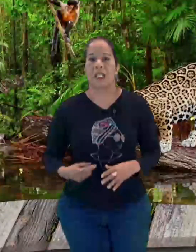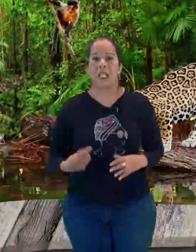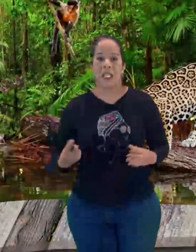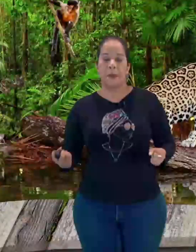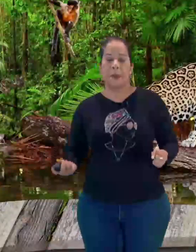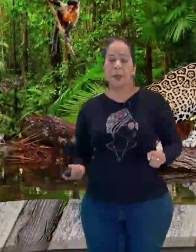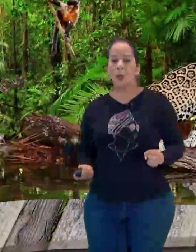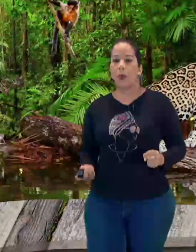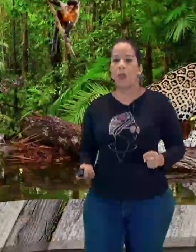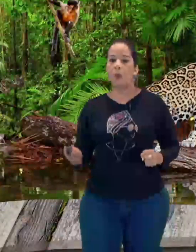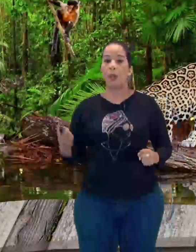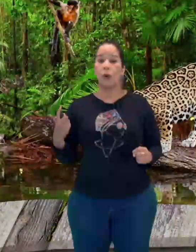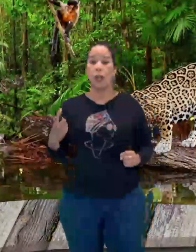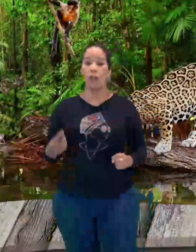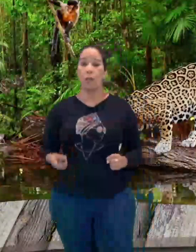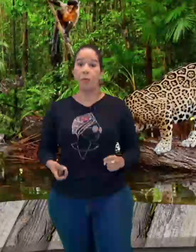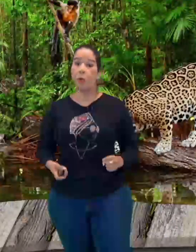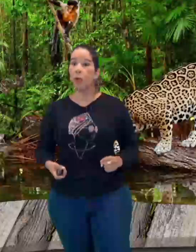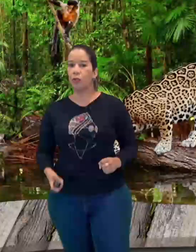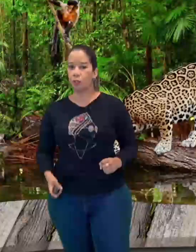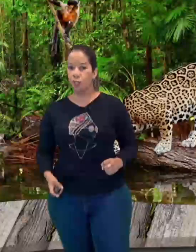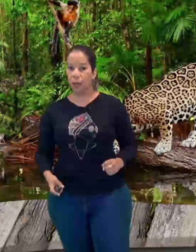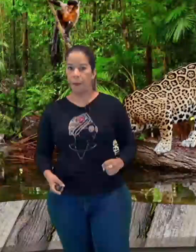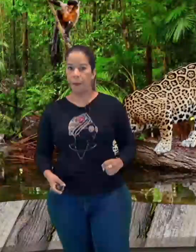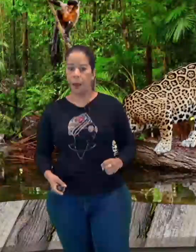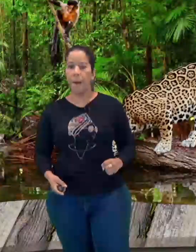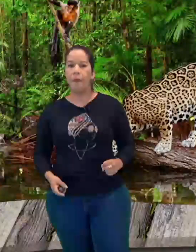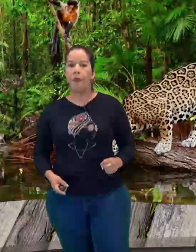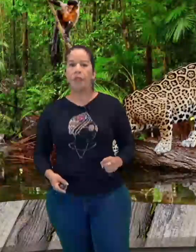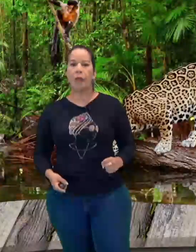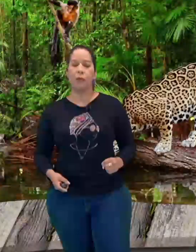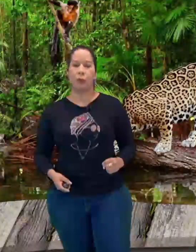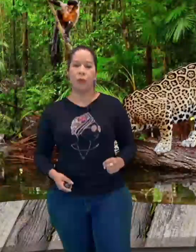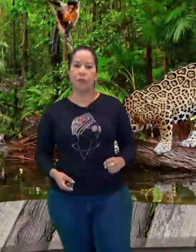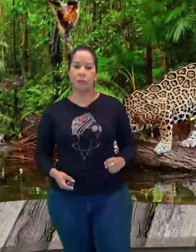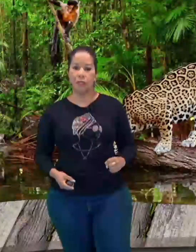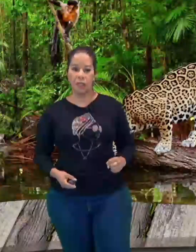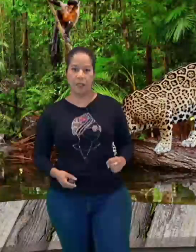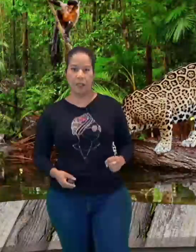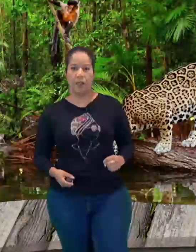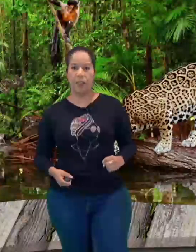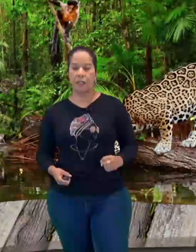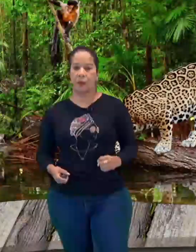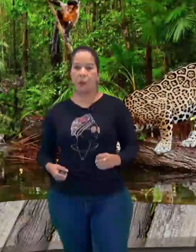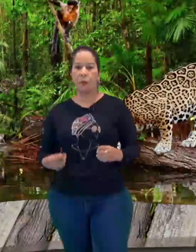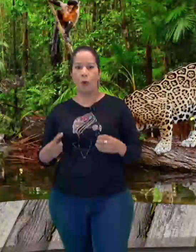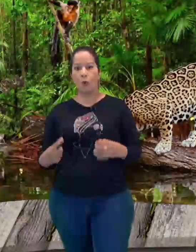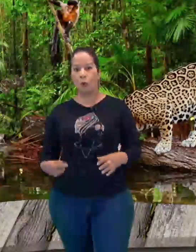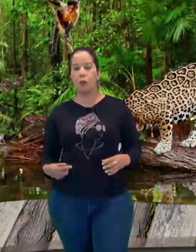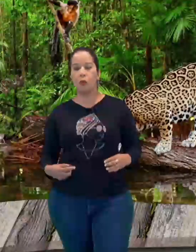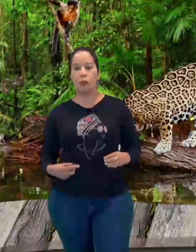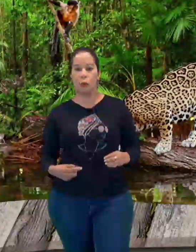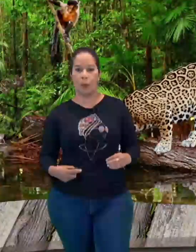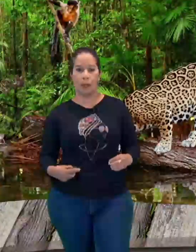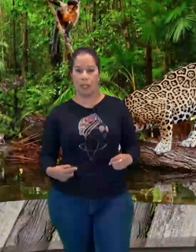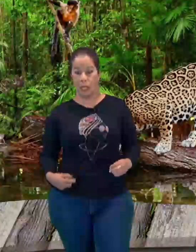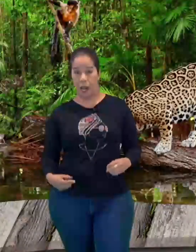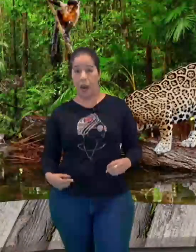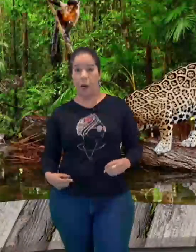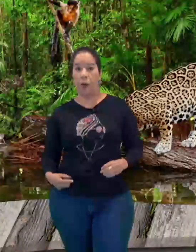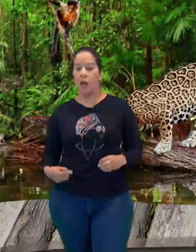aí para os componentes curriculares de biologia, tá? Então, eu espero que você esteja fazendo um bom uso de